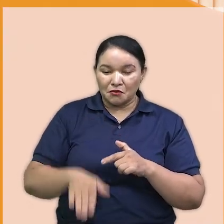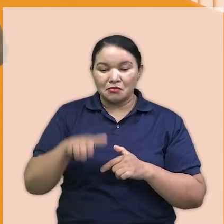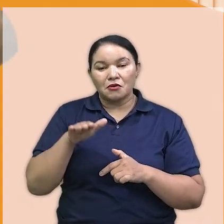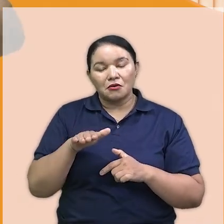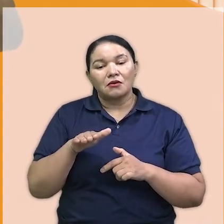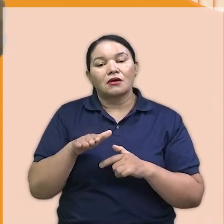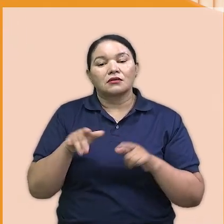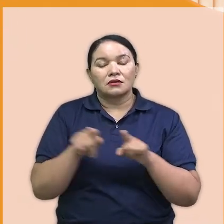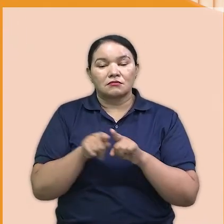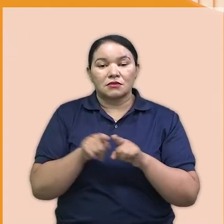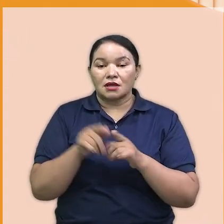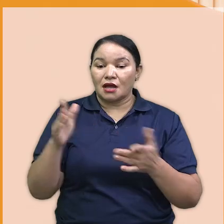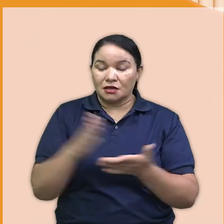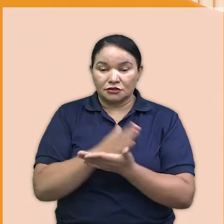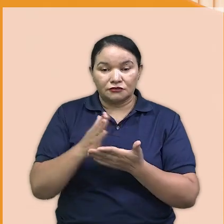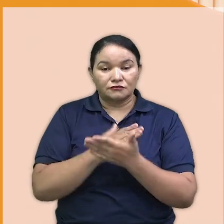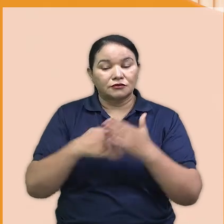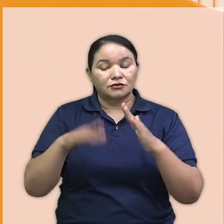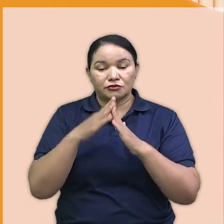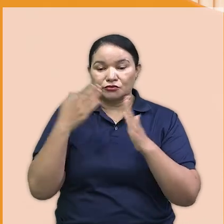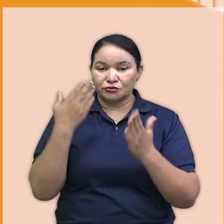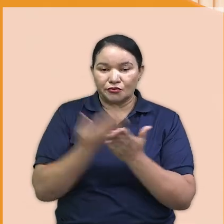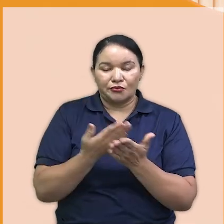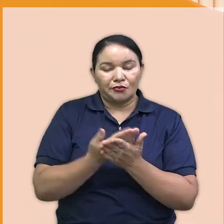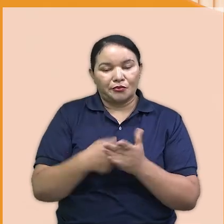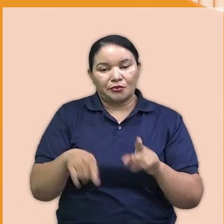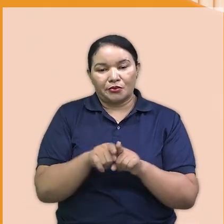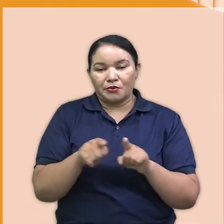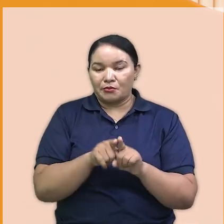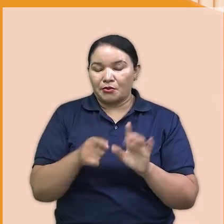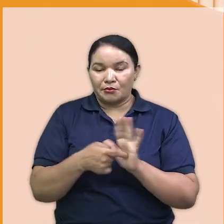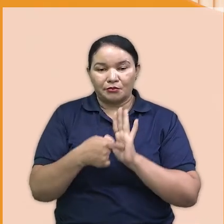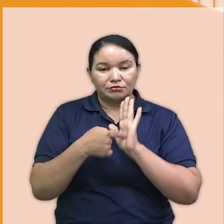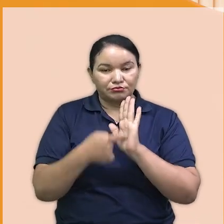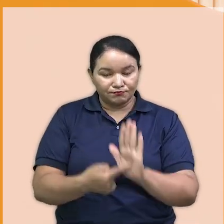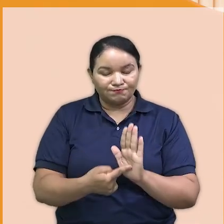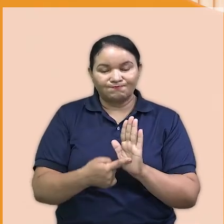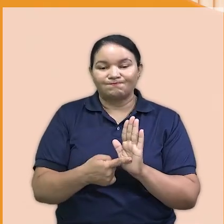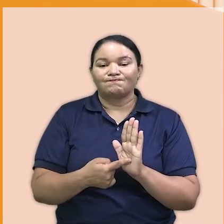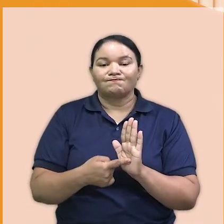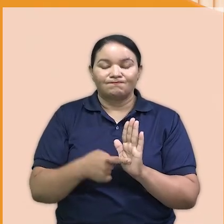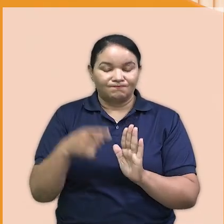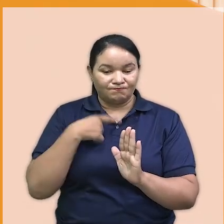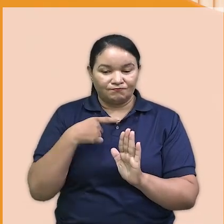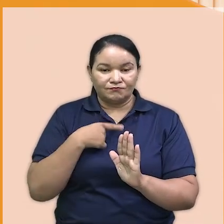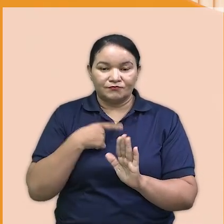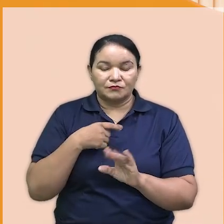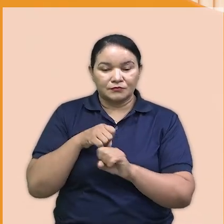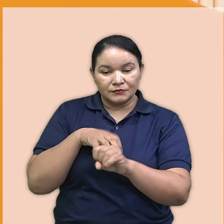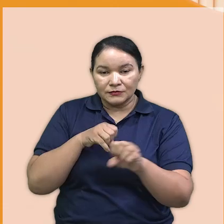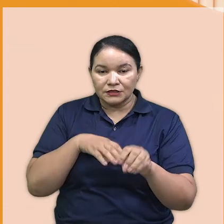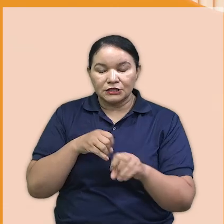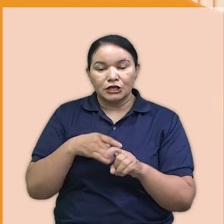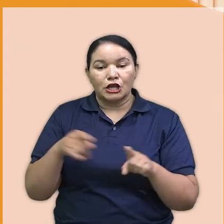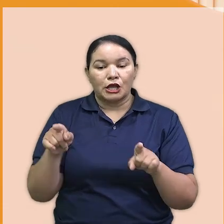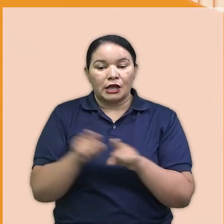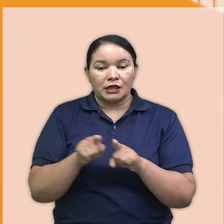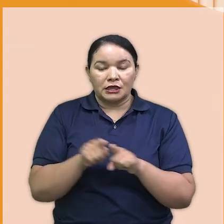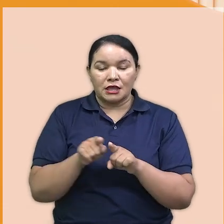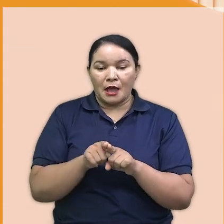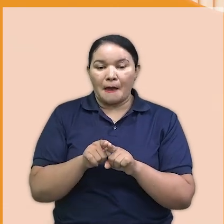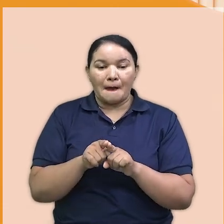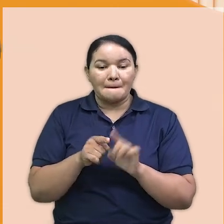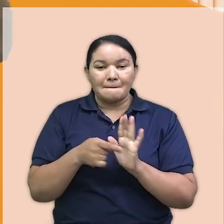A própria escola, muitas vezes, né, mostra, né, isso também, uma educação, né,